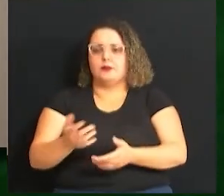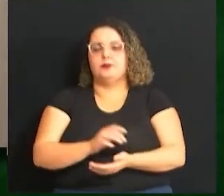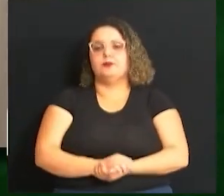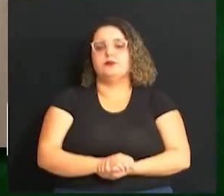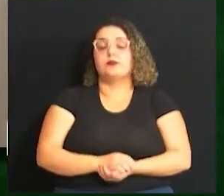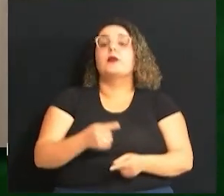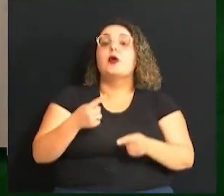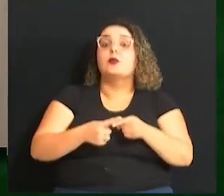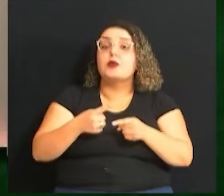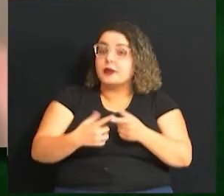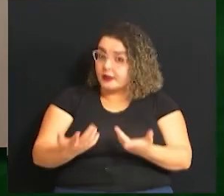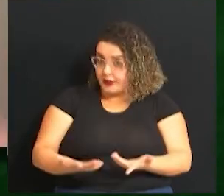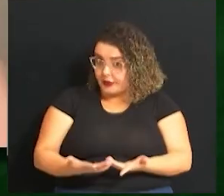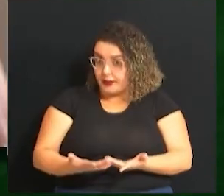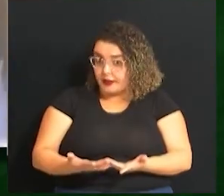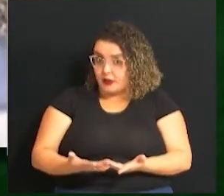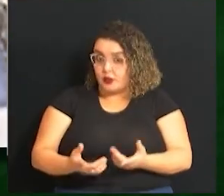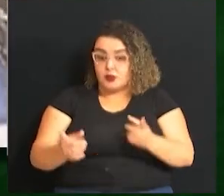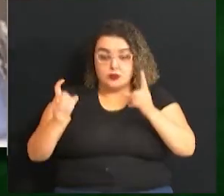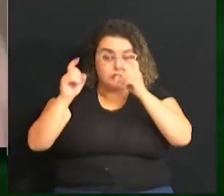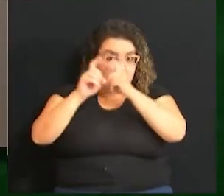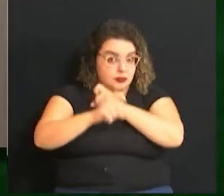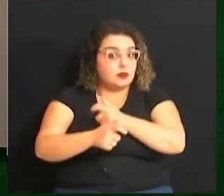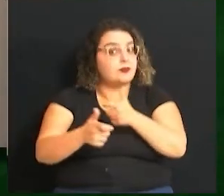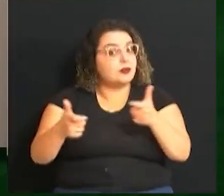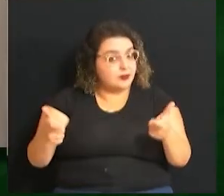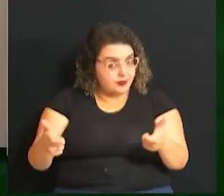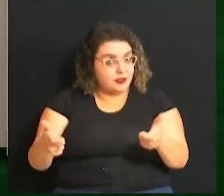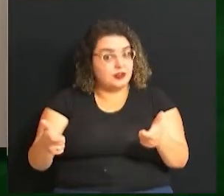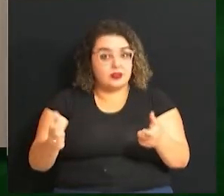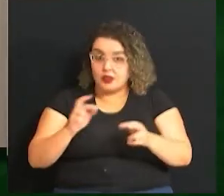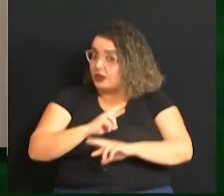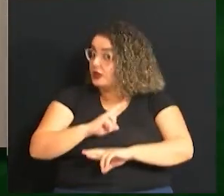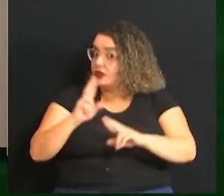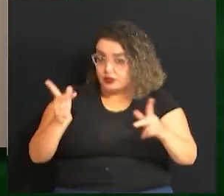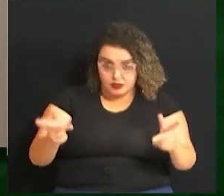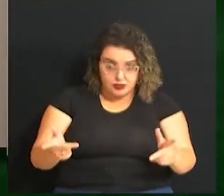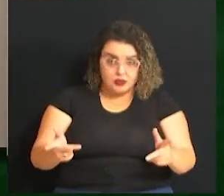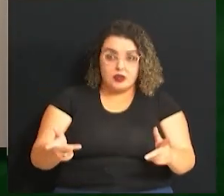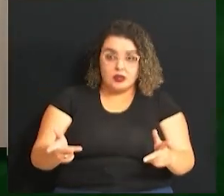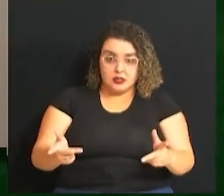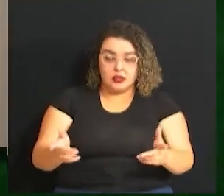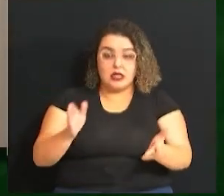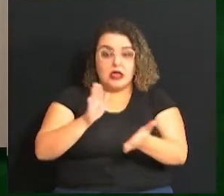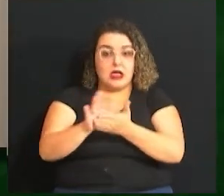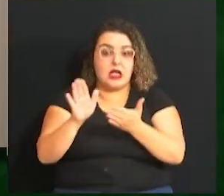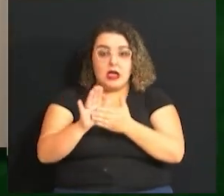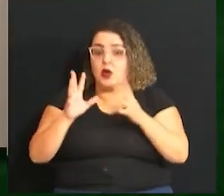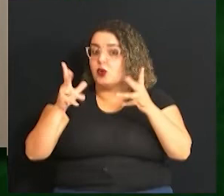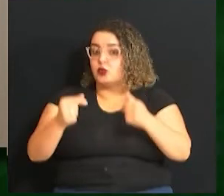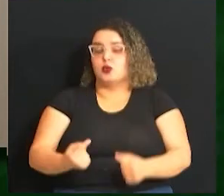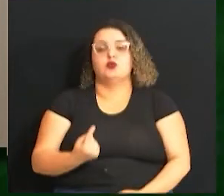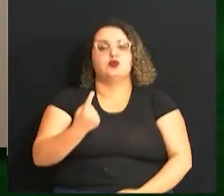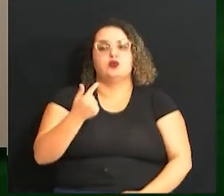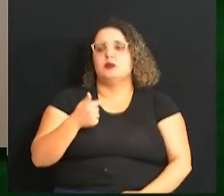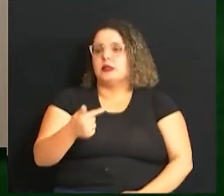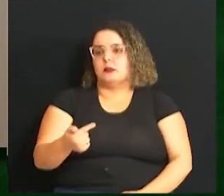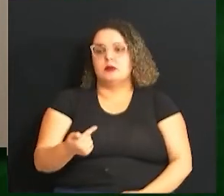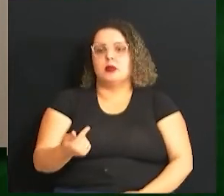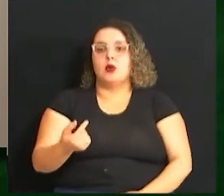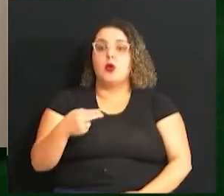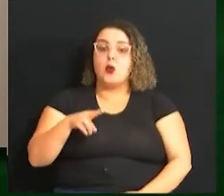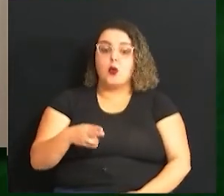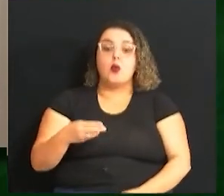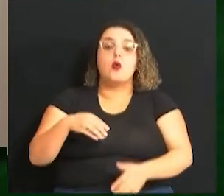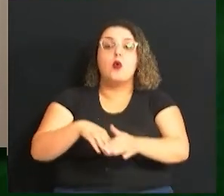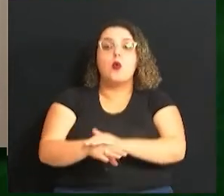na periodicidade mensal. Por quê? Porque os desafios são maiores. É diferente você gastar o dinheiro todo numa semana